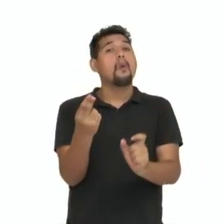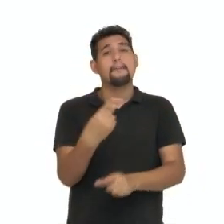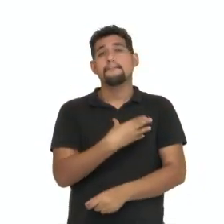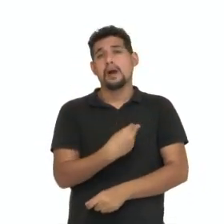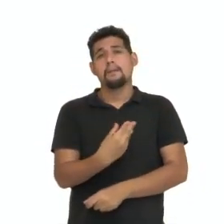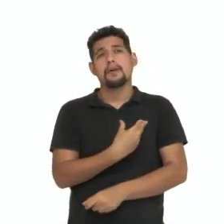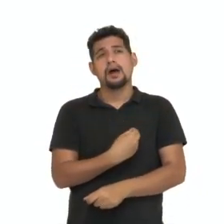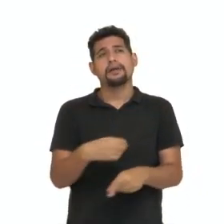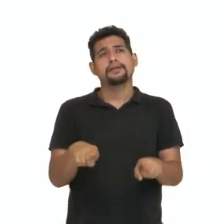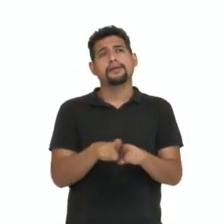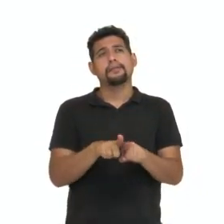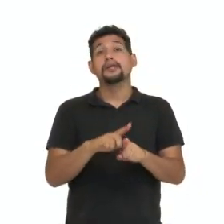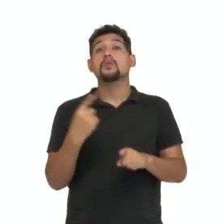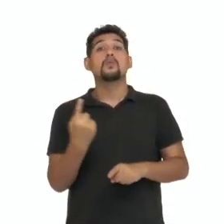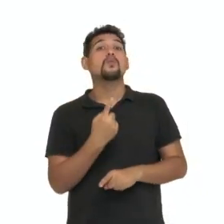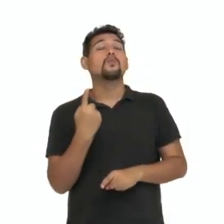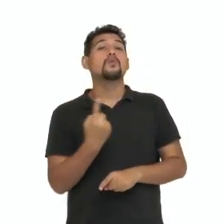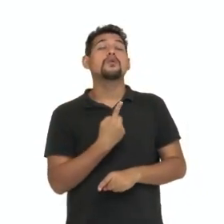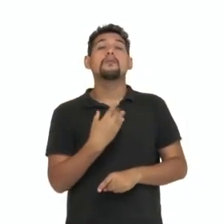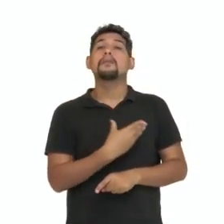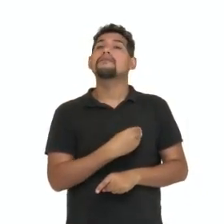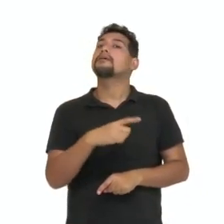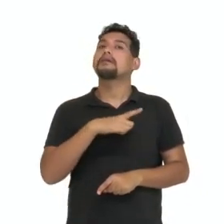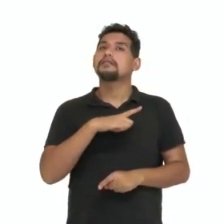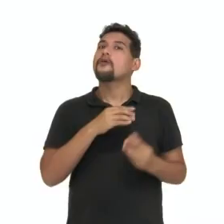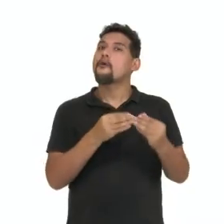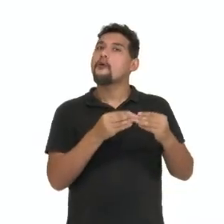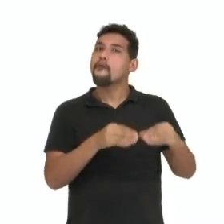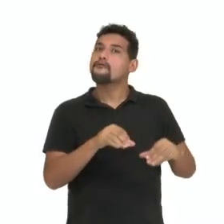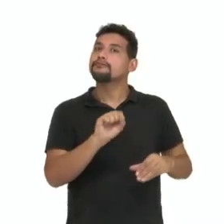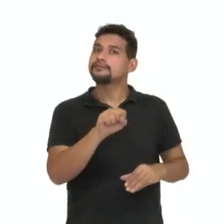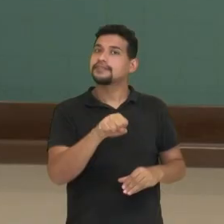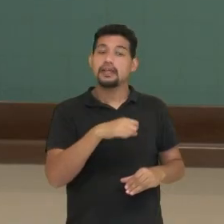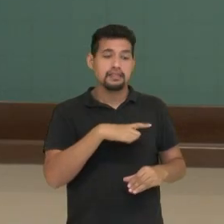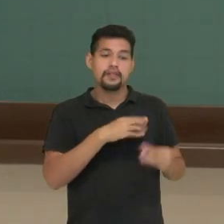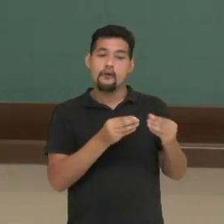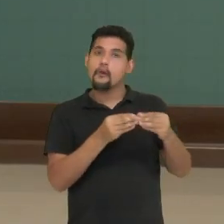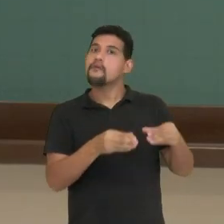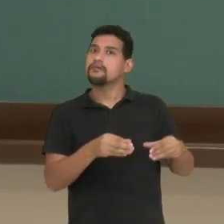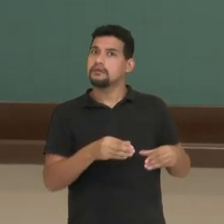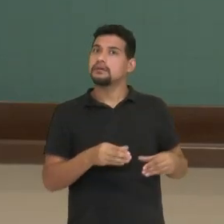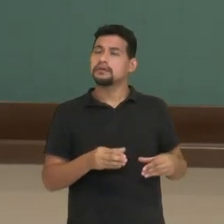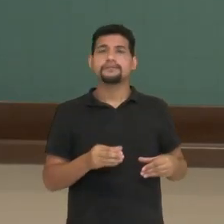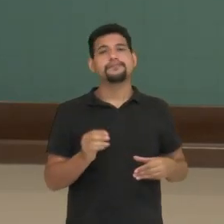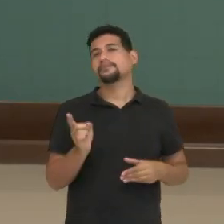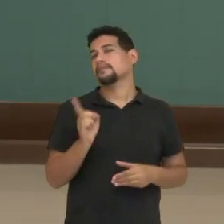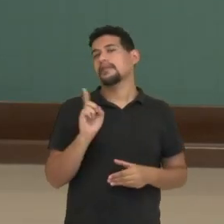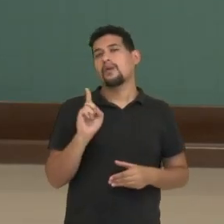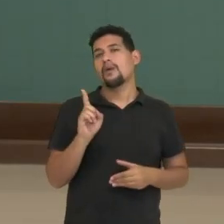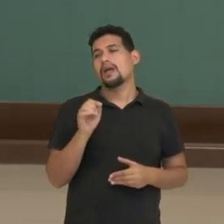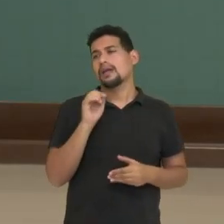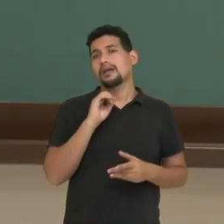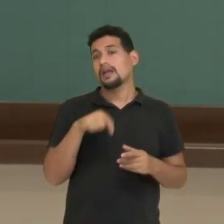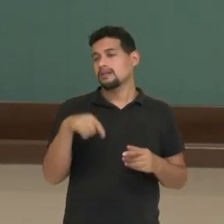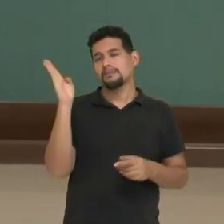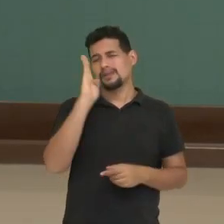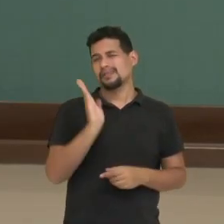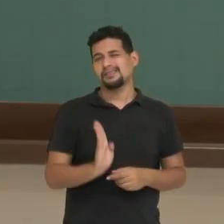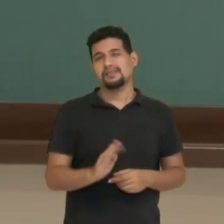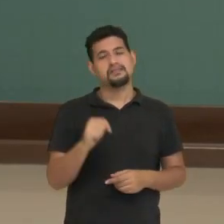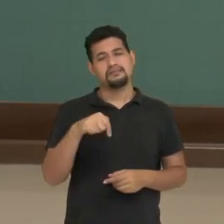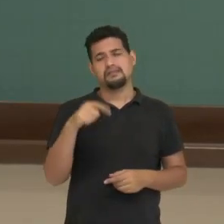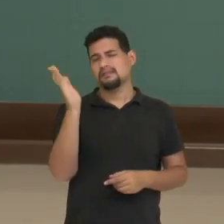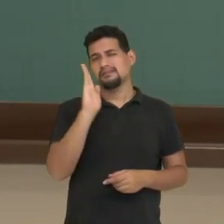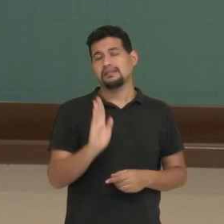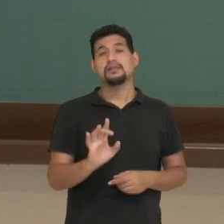né? São os únicos mamíferos que são ovíparos, aqueles que botam ovos, né? Eles não são típicos aqui do Brasil, a gente não encontra